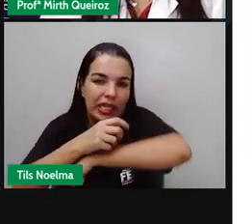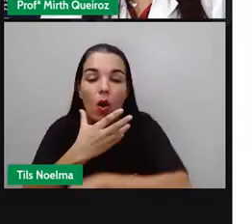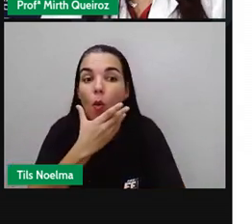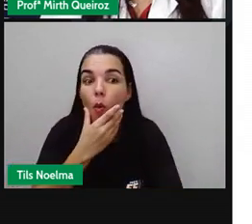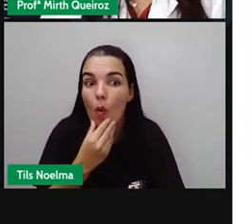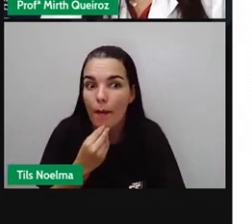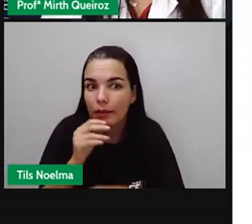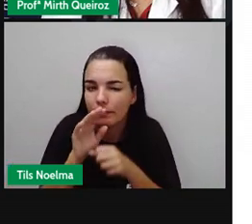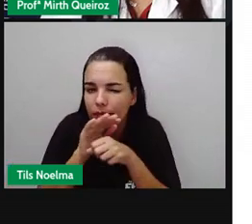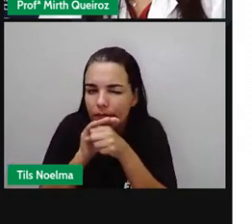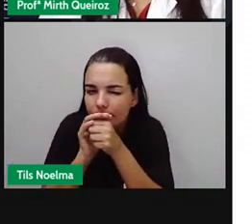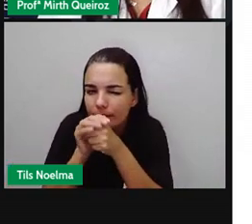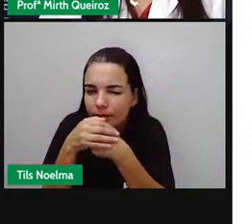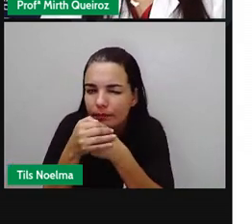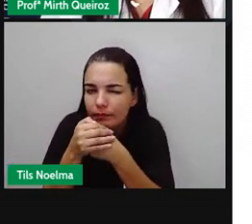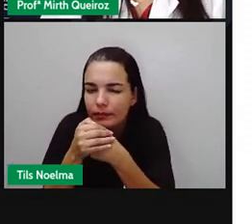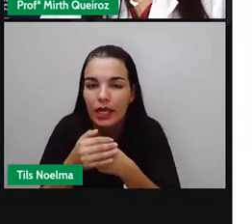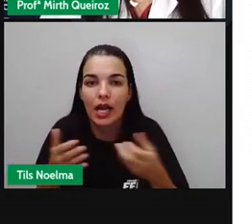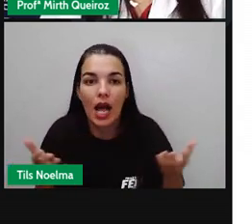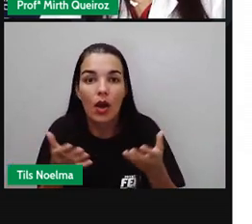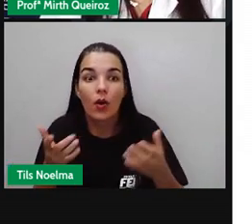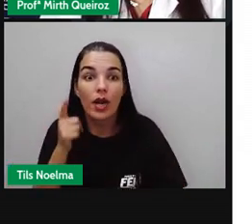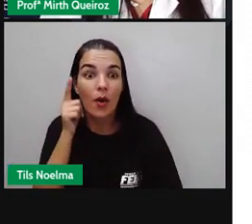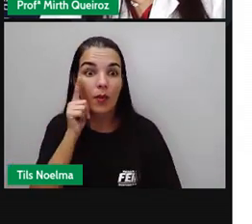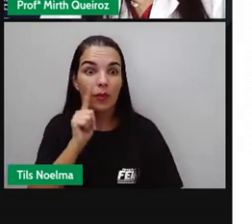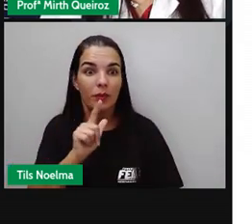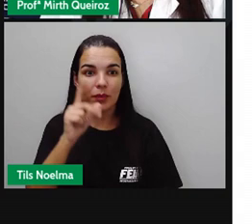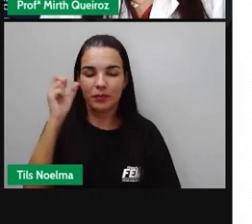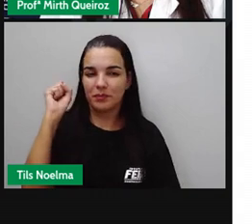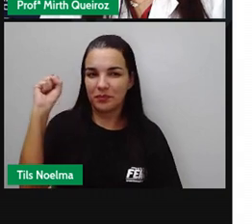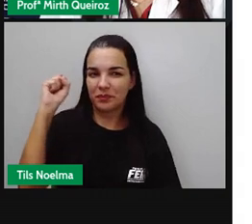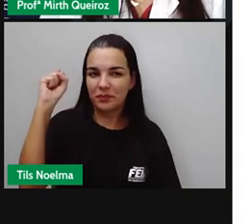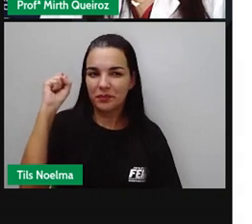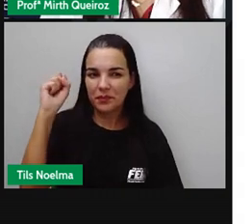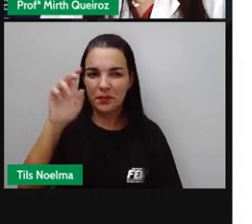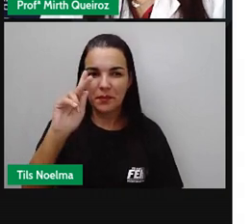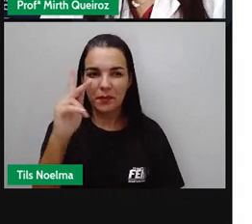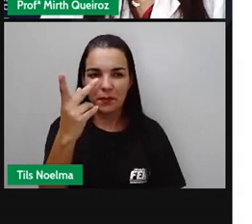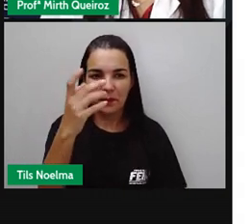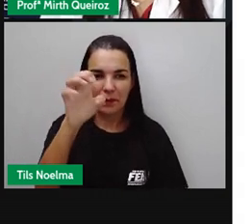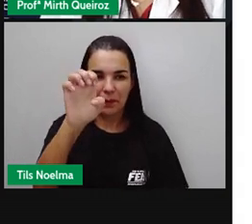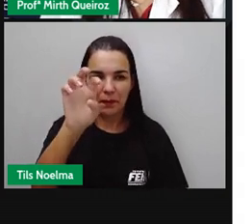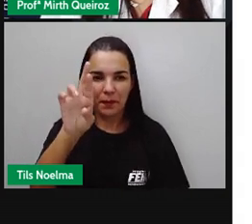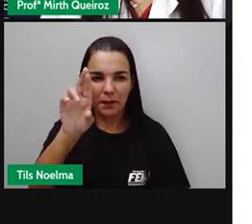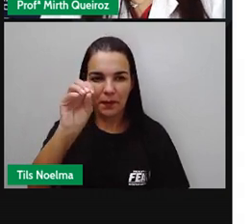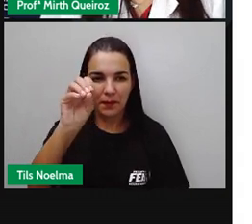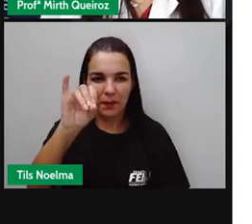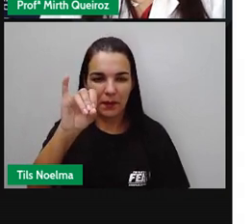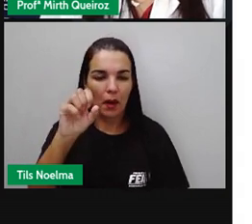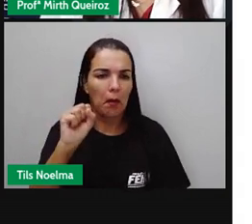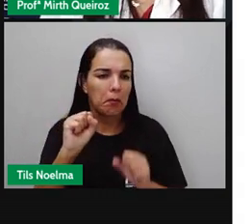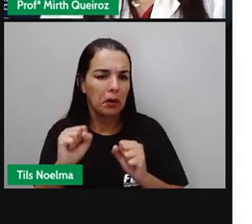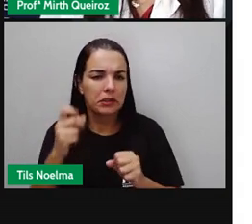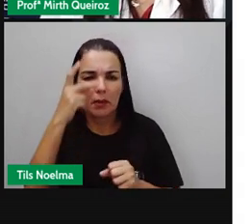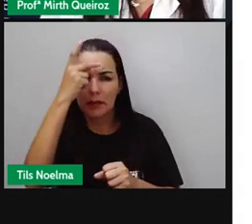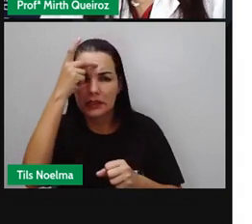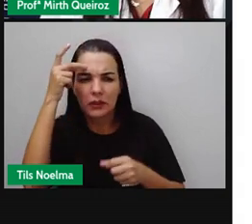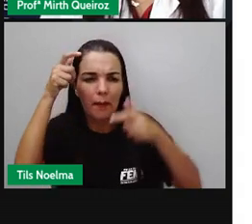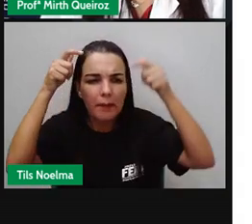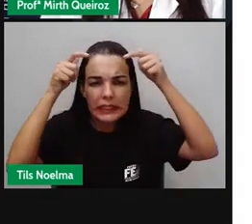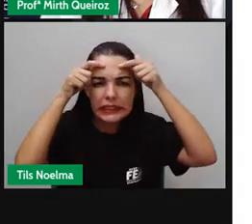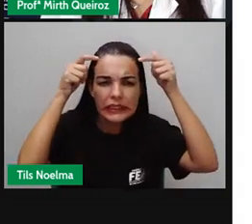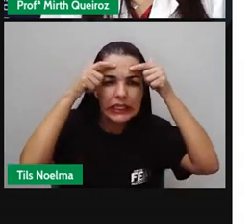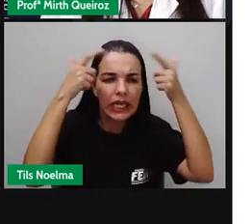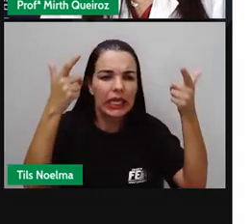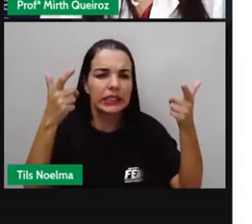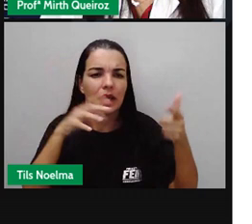homem misterioso. Na caixa, o herói, um pescador, um duende, uma princesa,